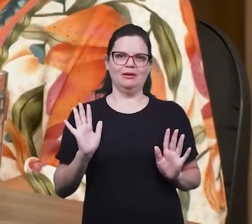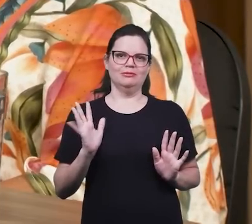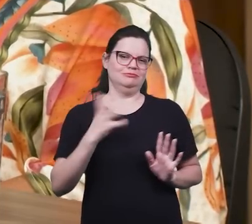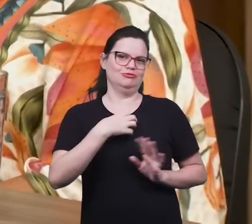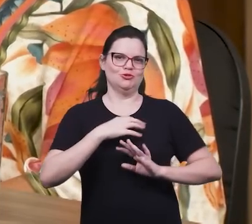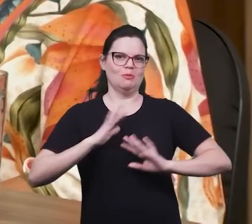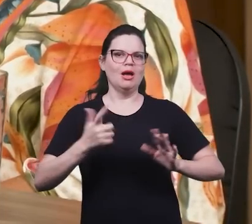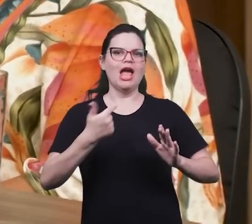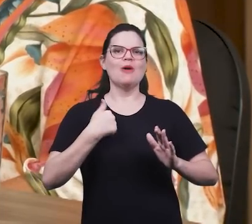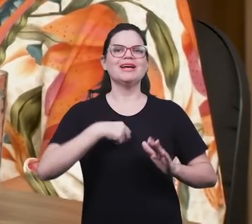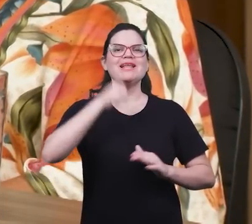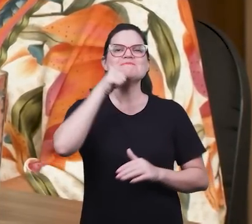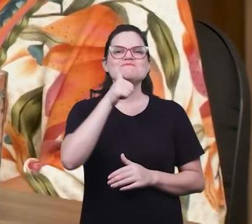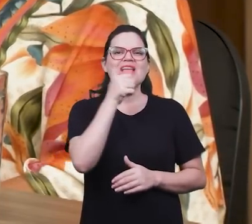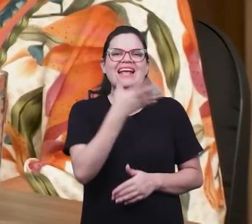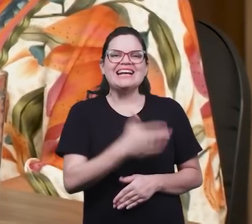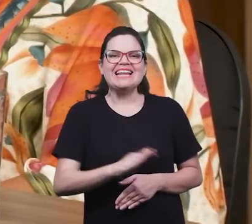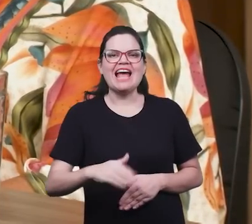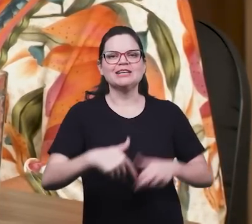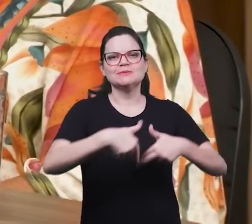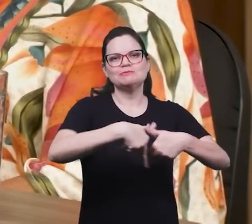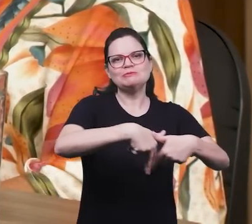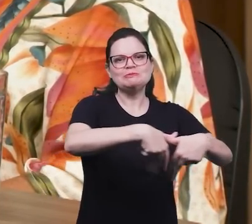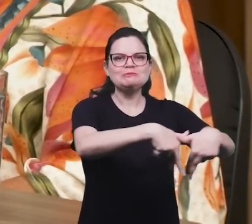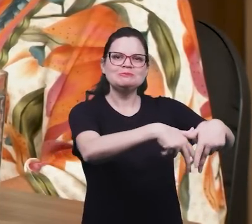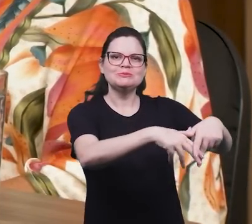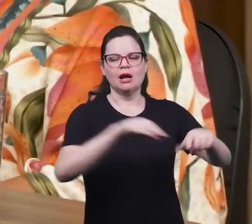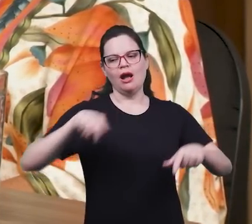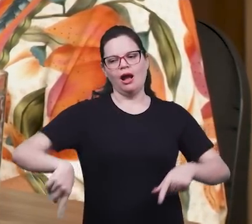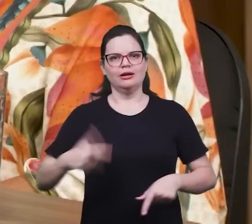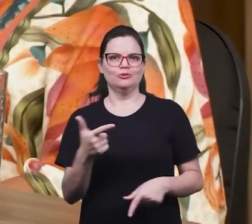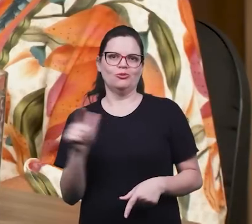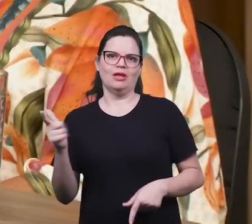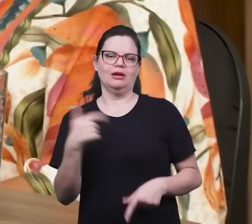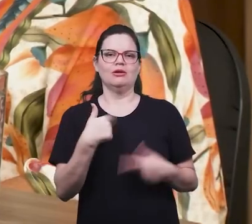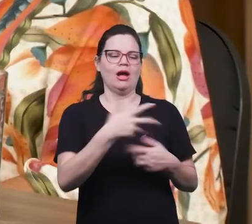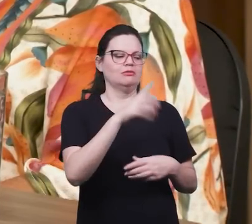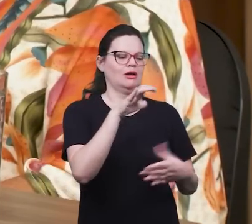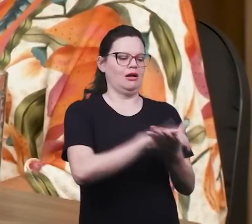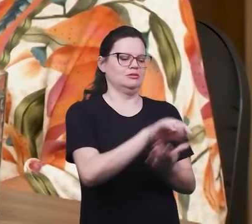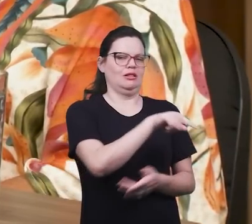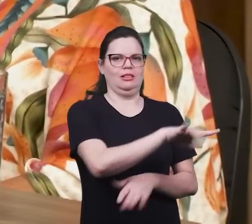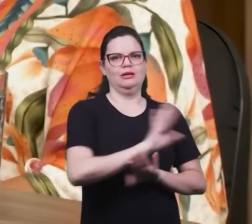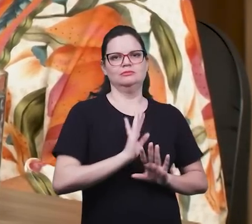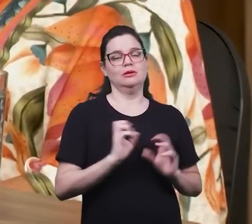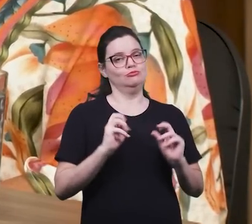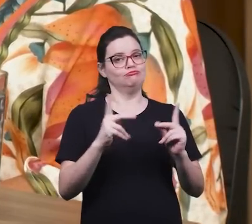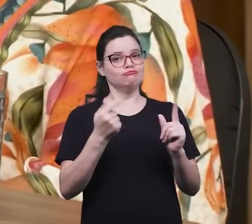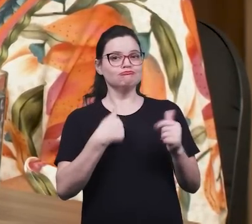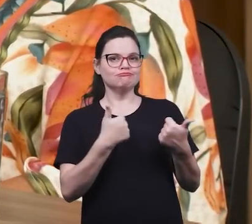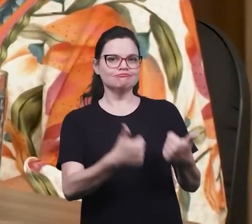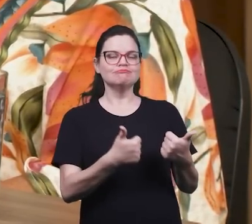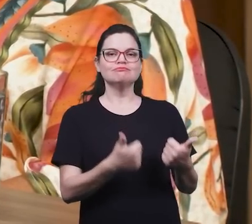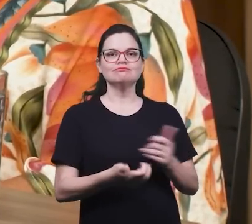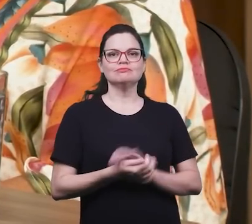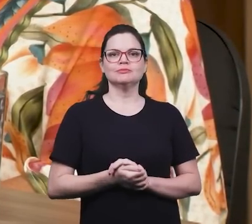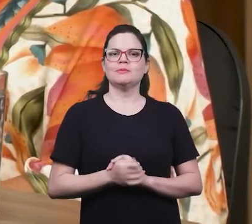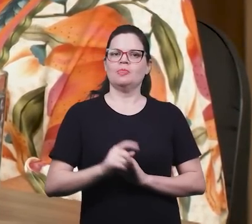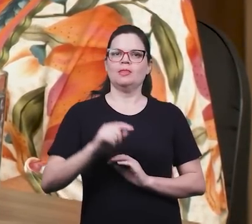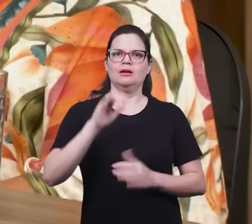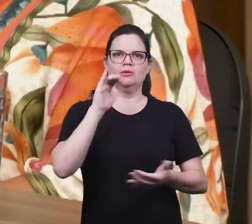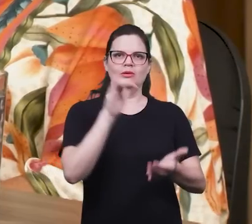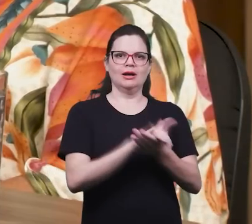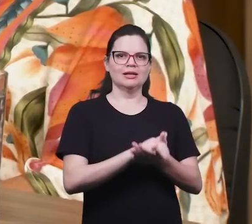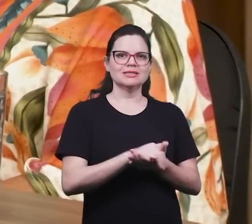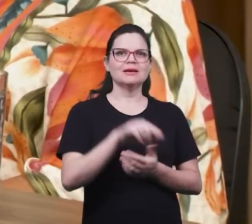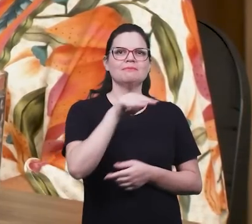figurino, Aí eu falei: ali não tinha, era diferente, Eu falei: não, quero casar. Então eu casei na igreja dele, da presbiteriana. E nosso casamento foi,